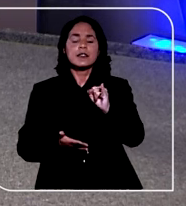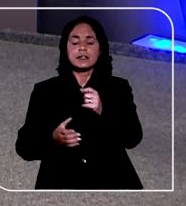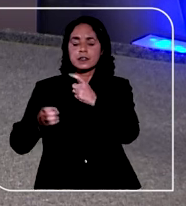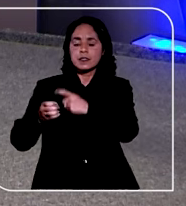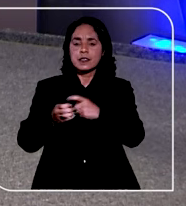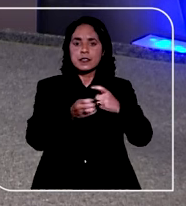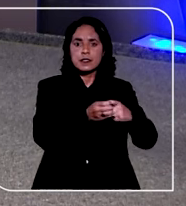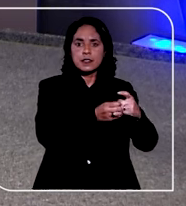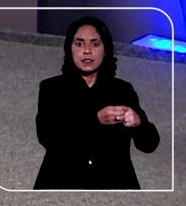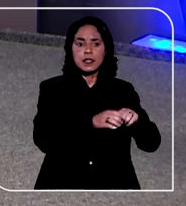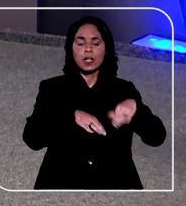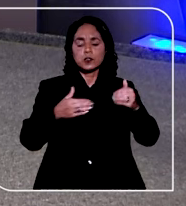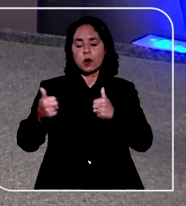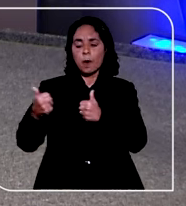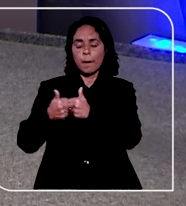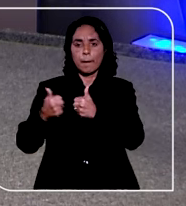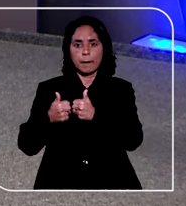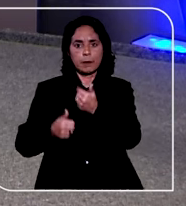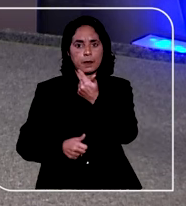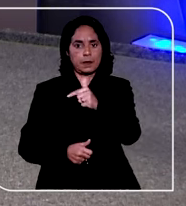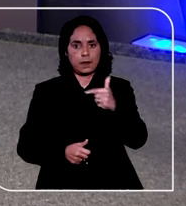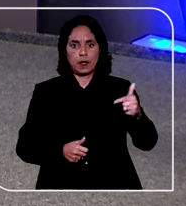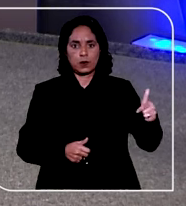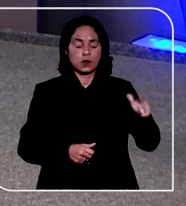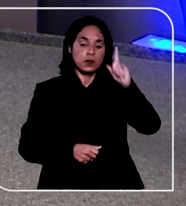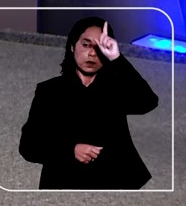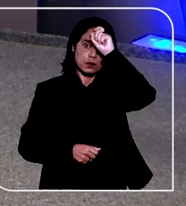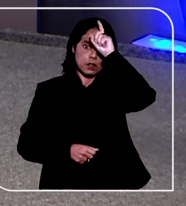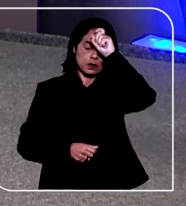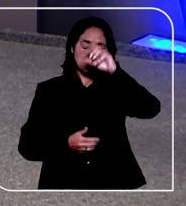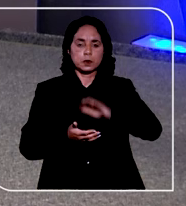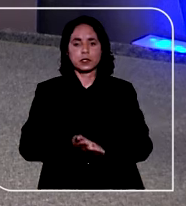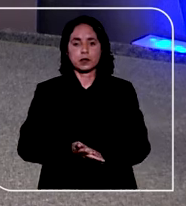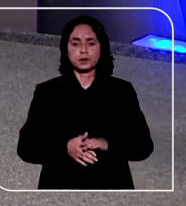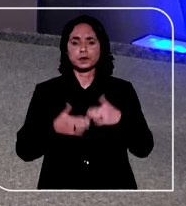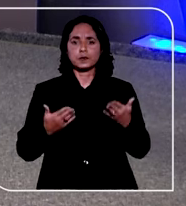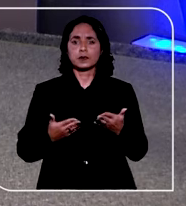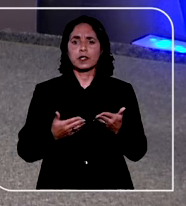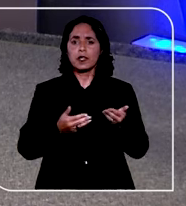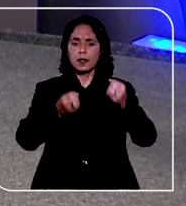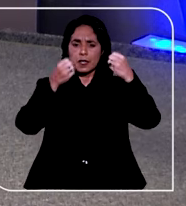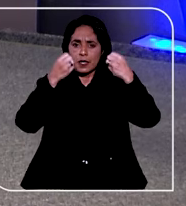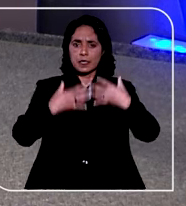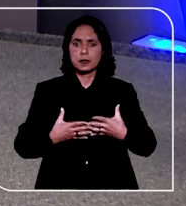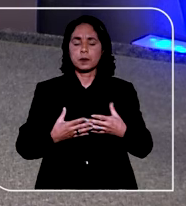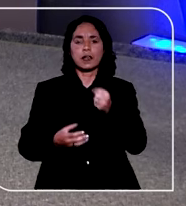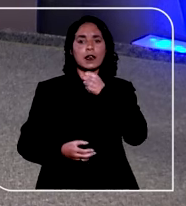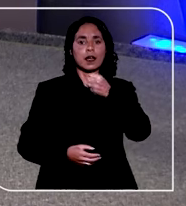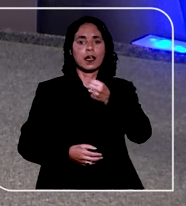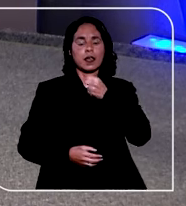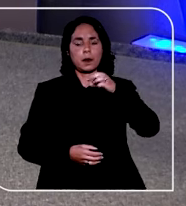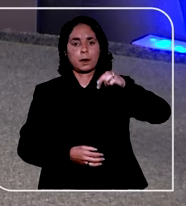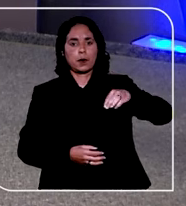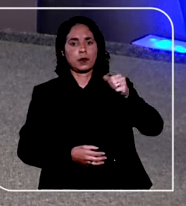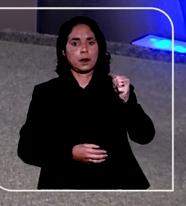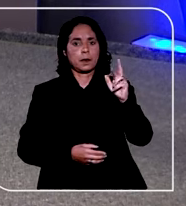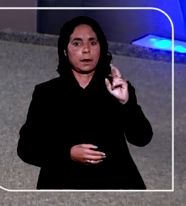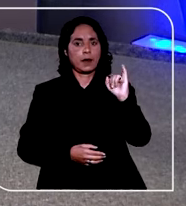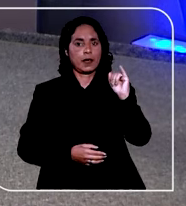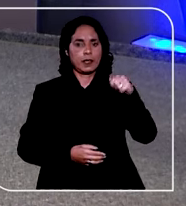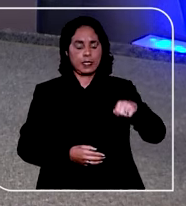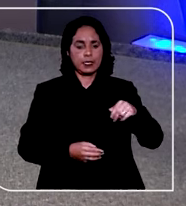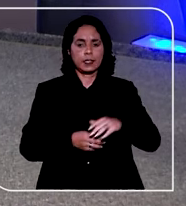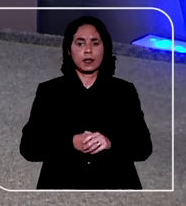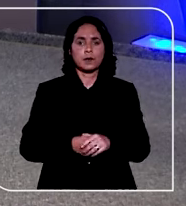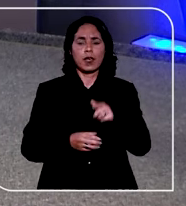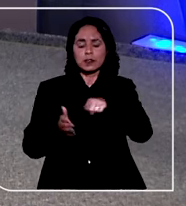ou cidades vizinhas não oferecerem serviço médico quem traz os detalhes é a repórter Marina Campos